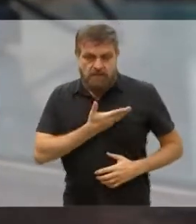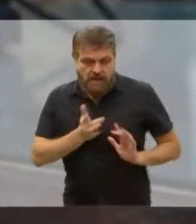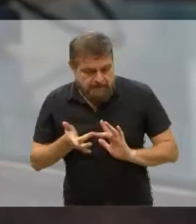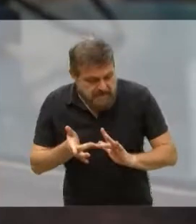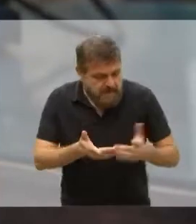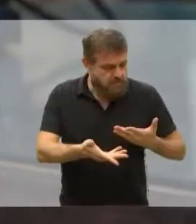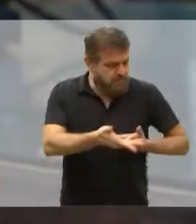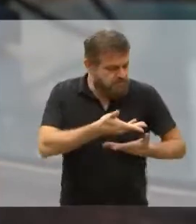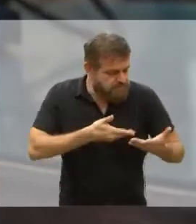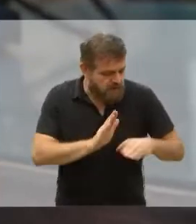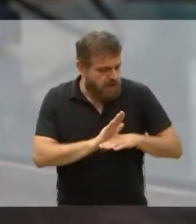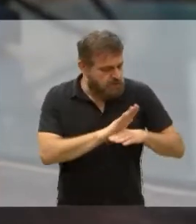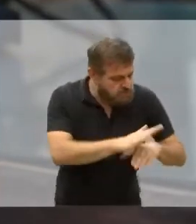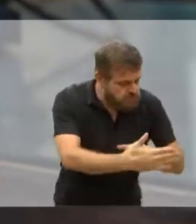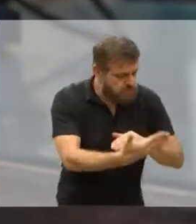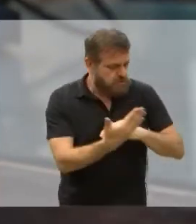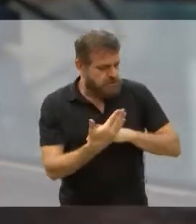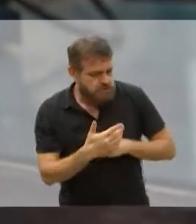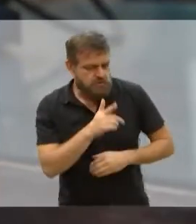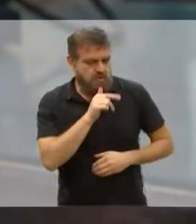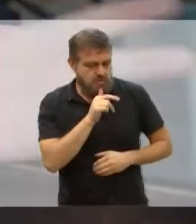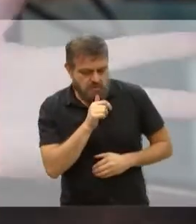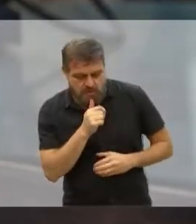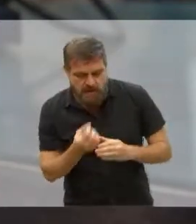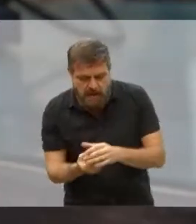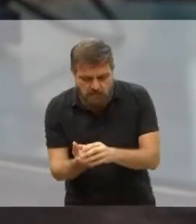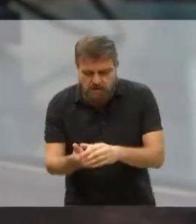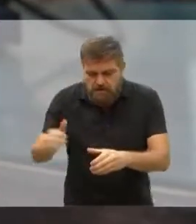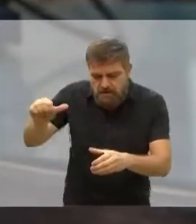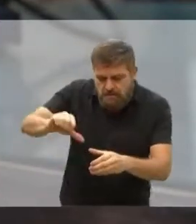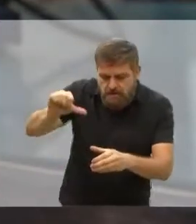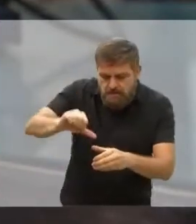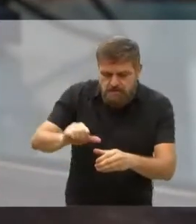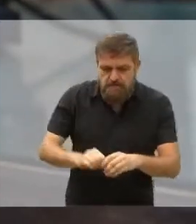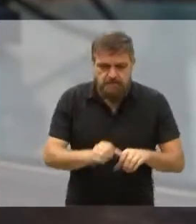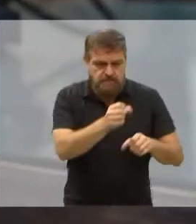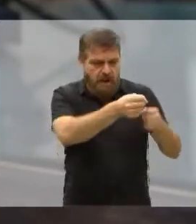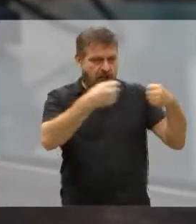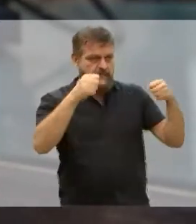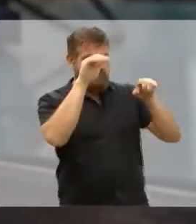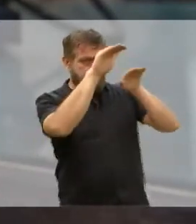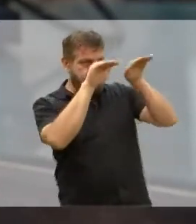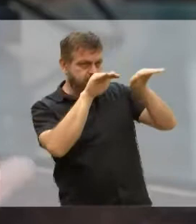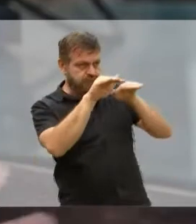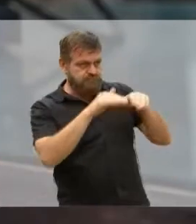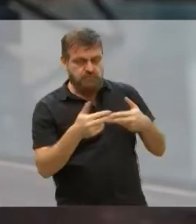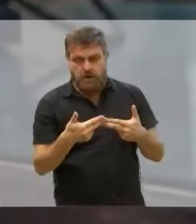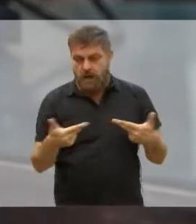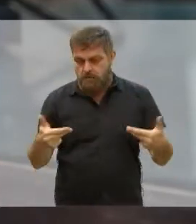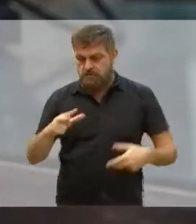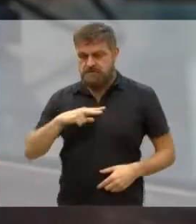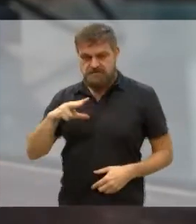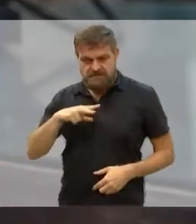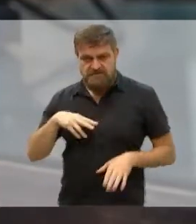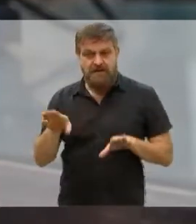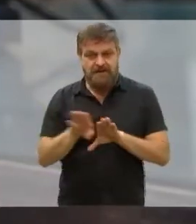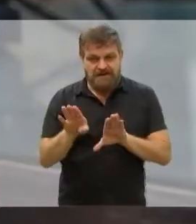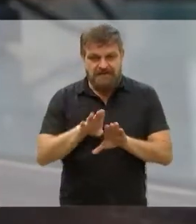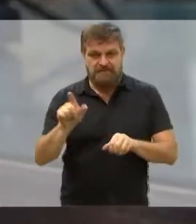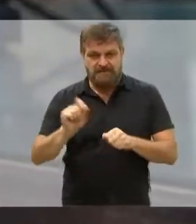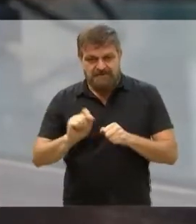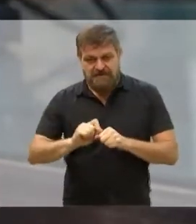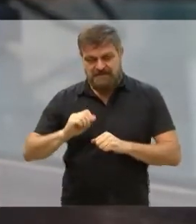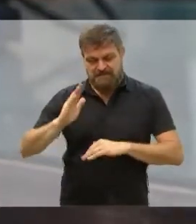seu colega, colabora com ele, pega água para ele, ajuda, guarda suas coisas. Então, daí ele faz parte disso e